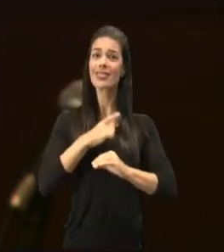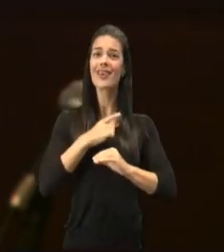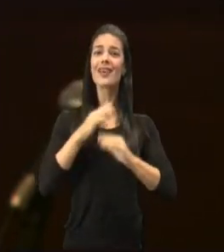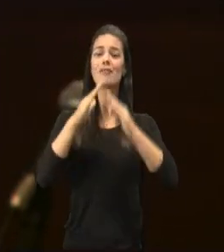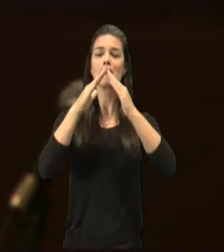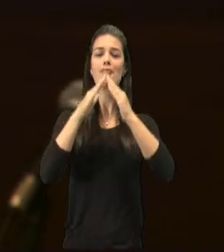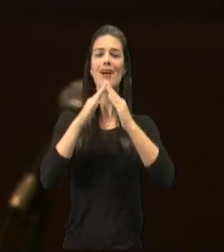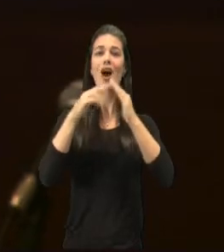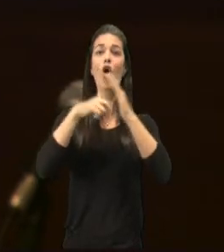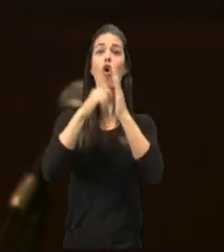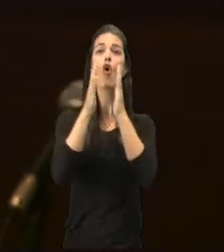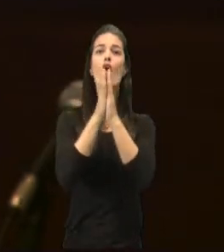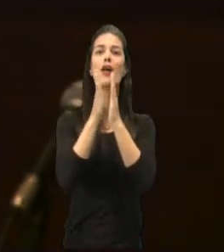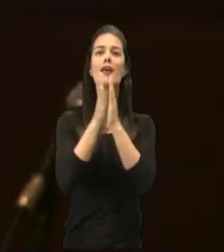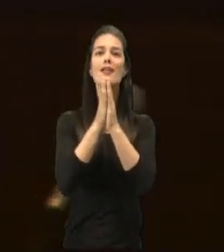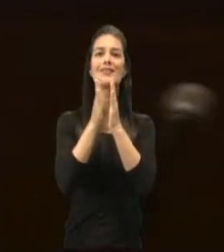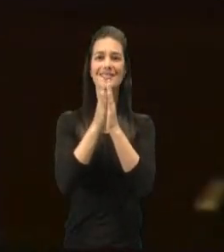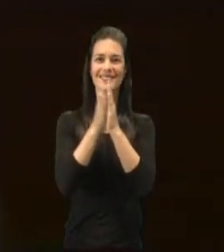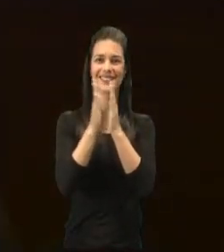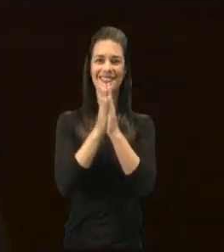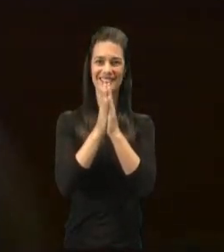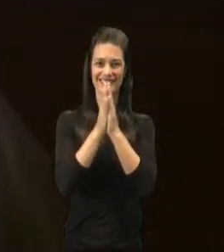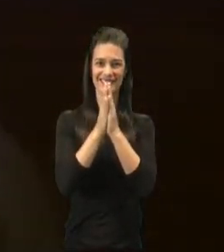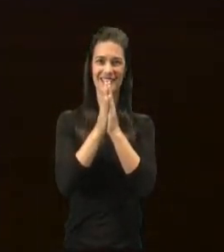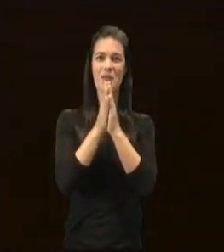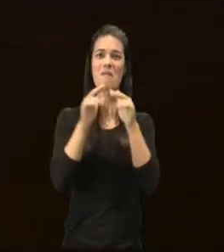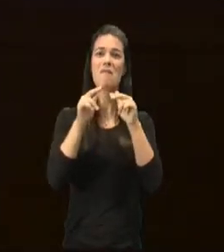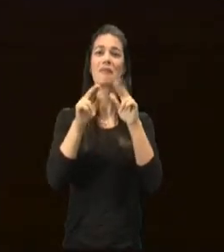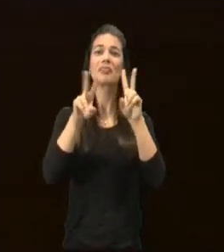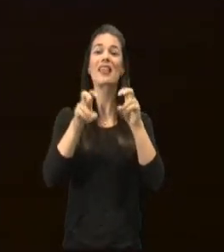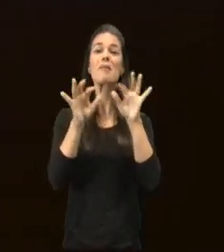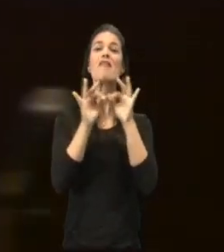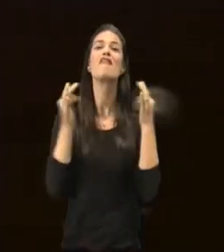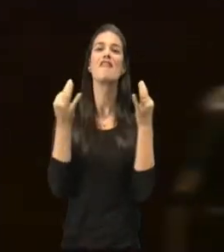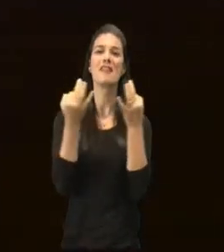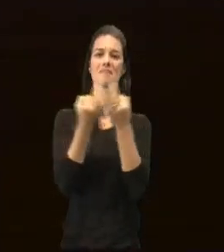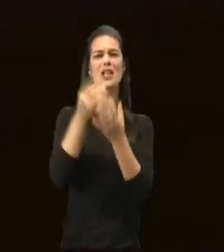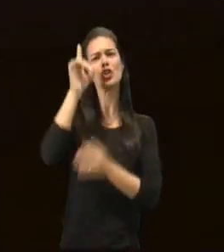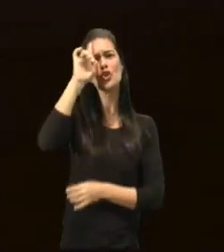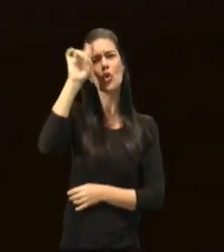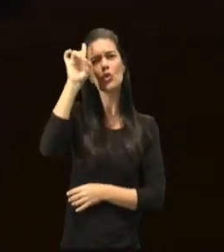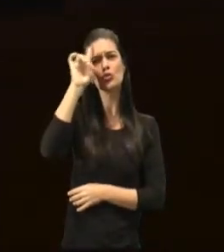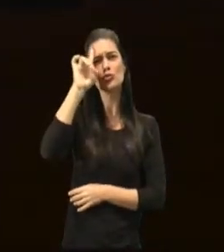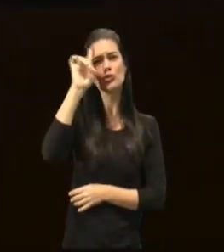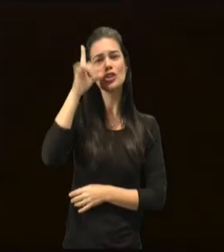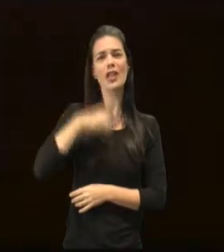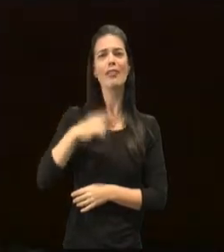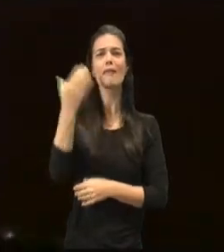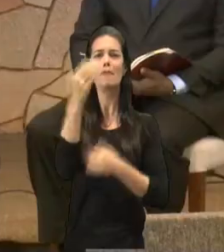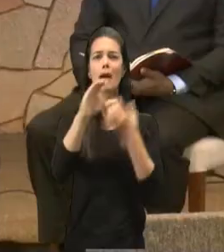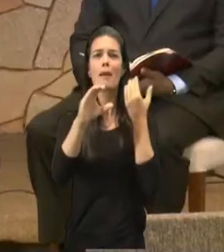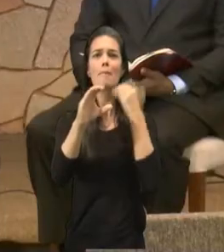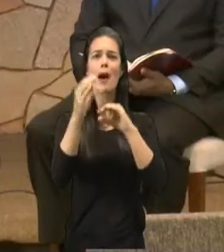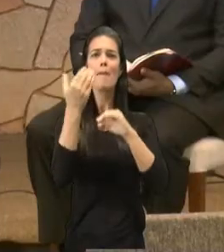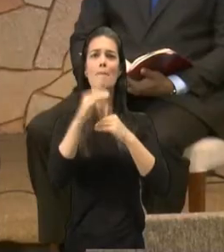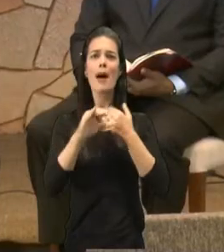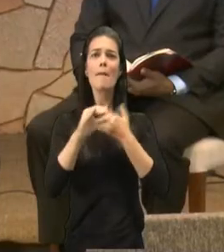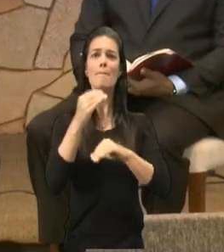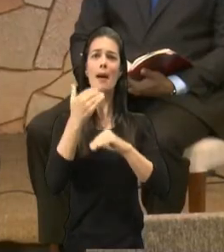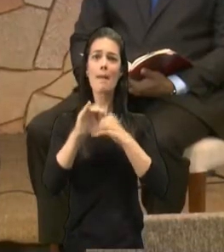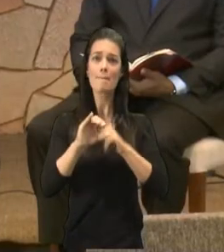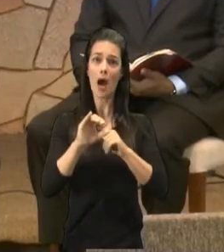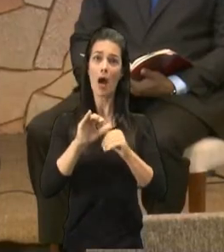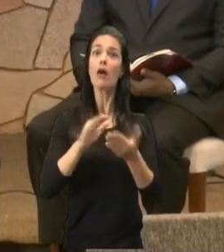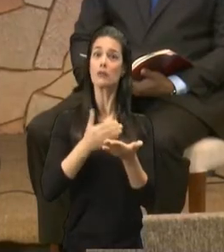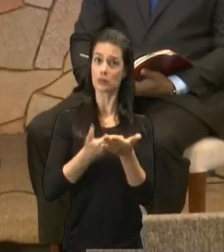reunir a sua família. Então, a minha família participando em oração, Deus abençoe a Adriana, nesse Dia das Mães, a Isabela, a Felipe, a minha